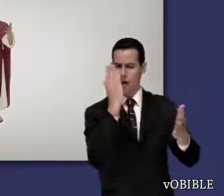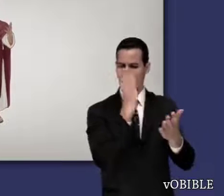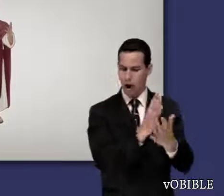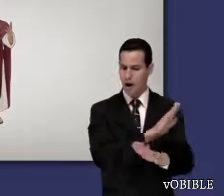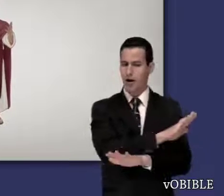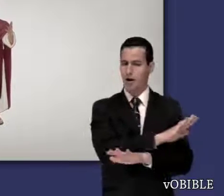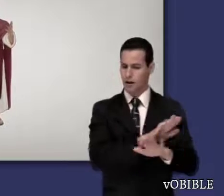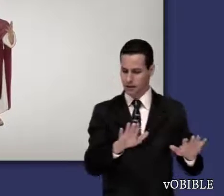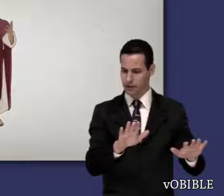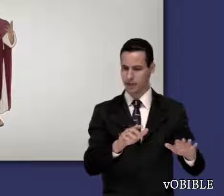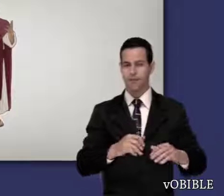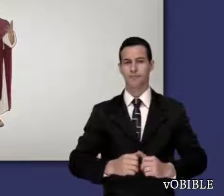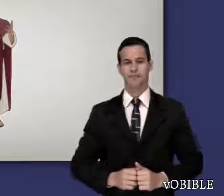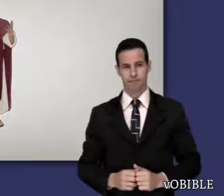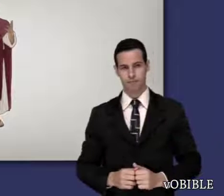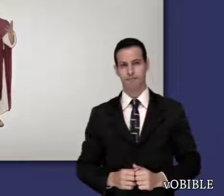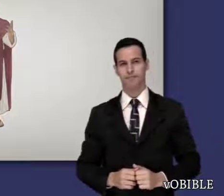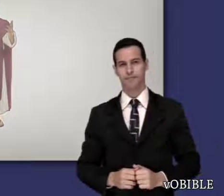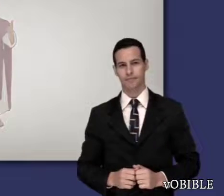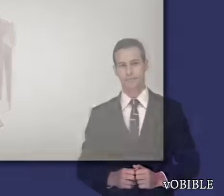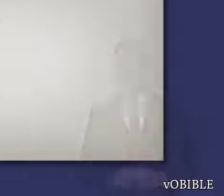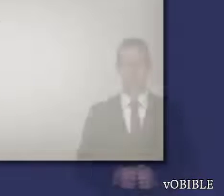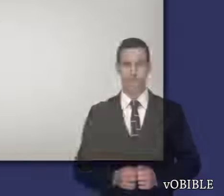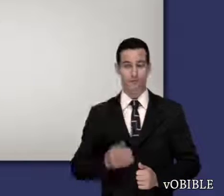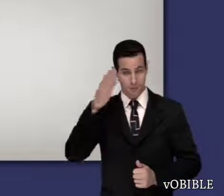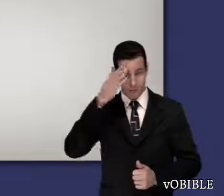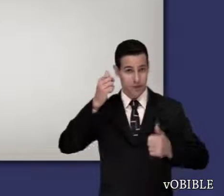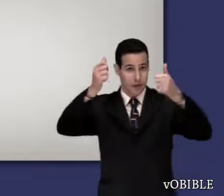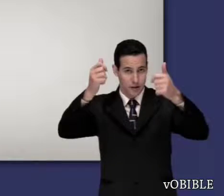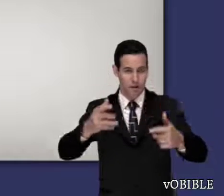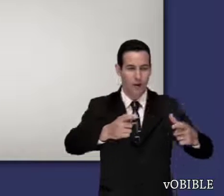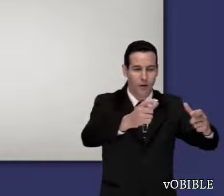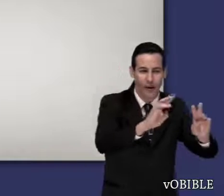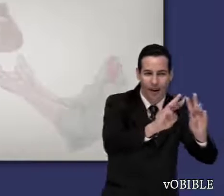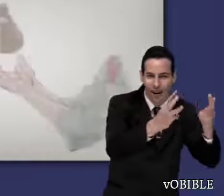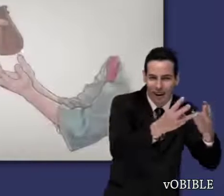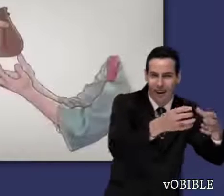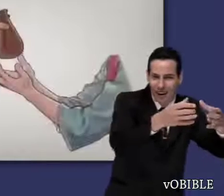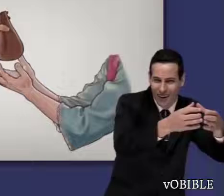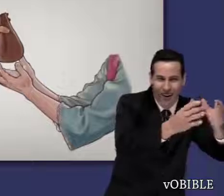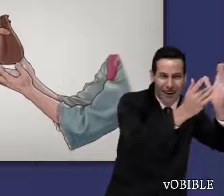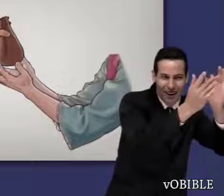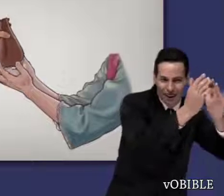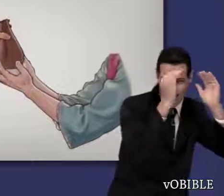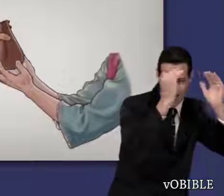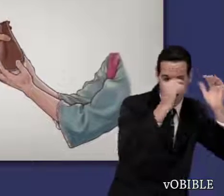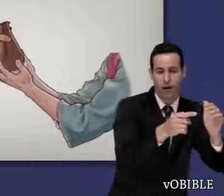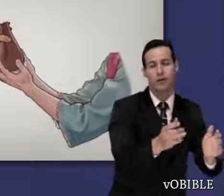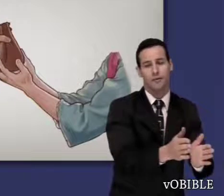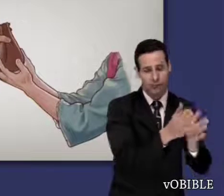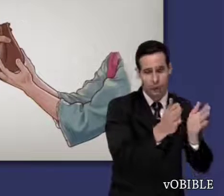deixar de existir por meio do sacrifício de Jesus. No capítulo 16, Paulo diz como deve ser